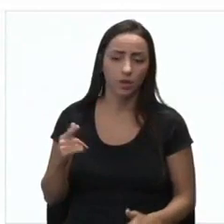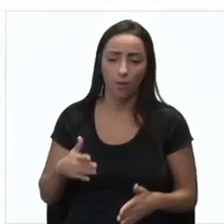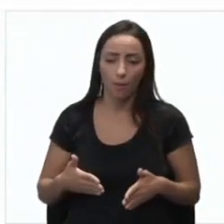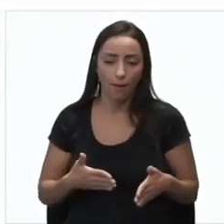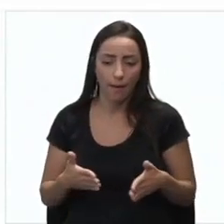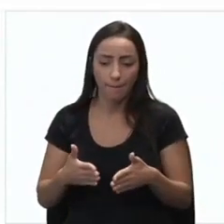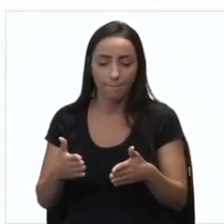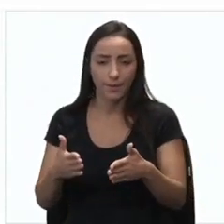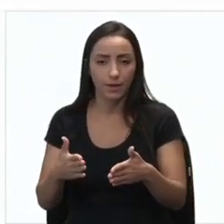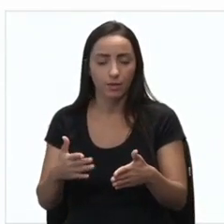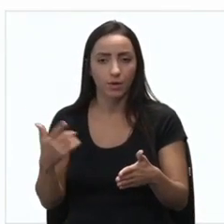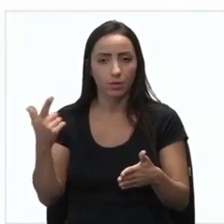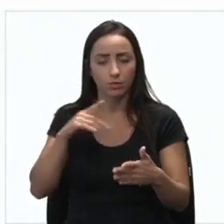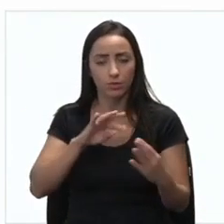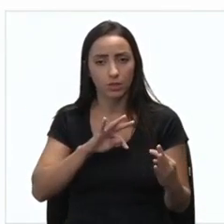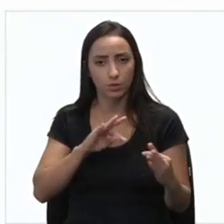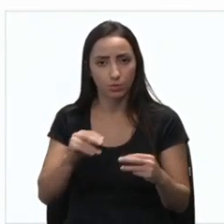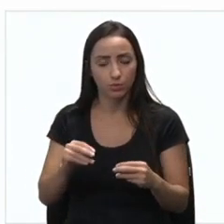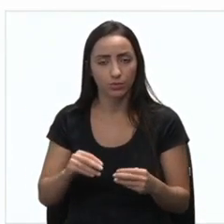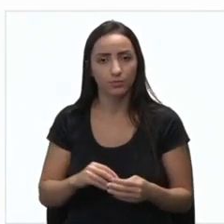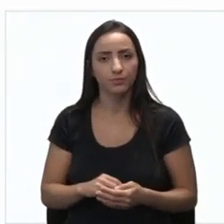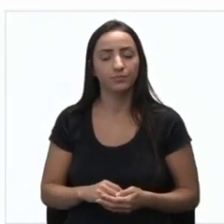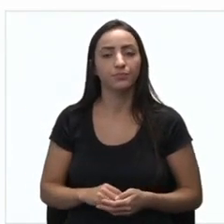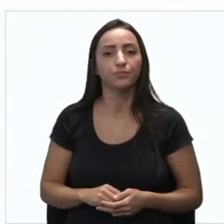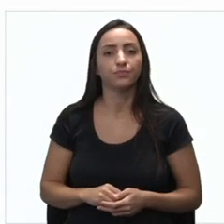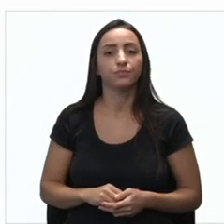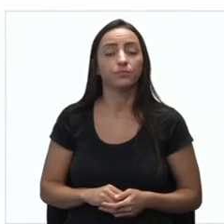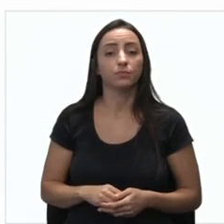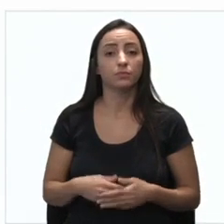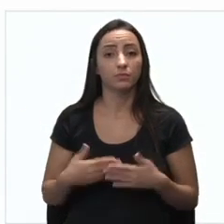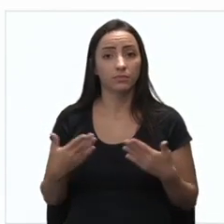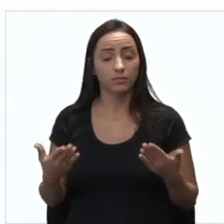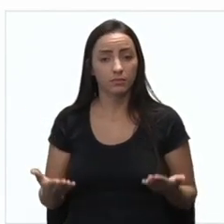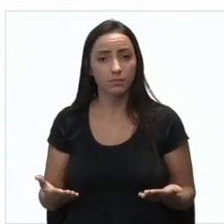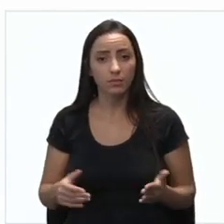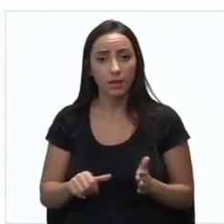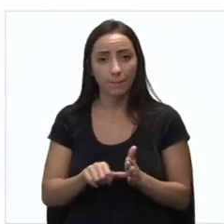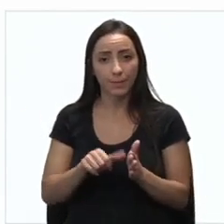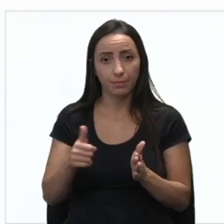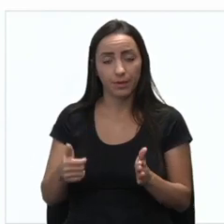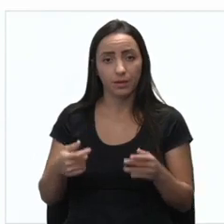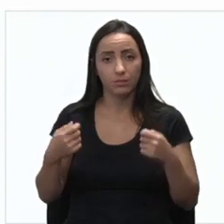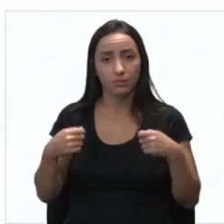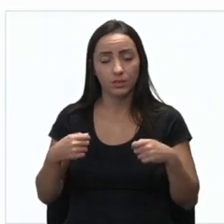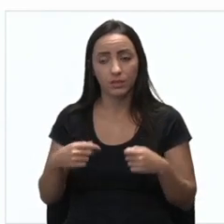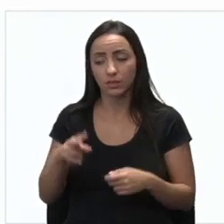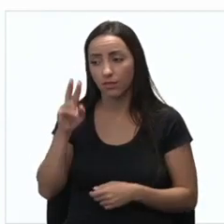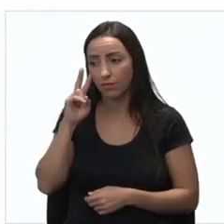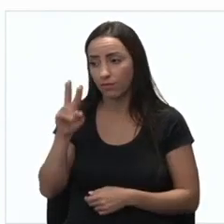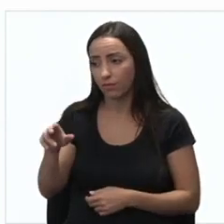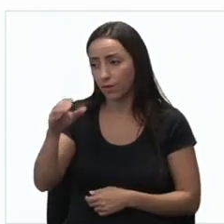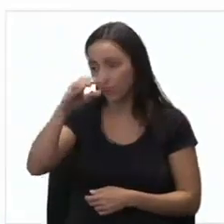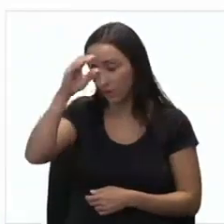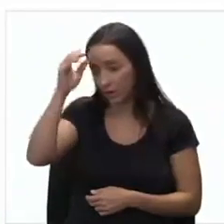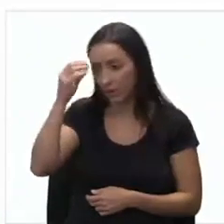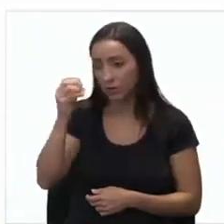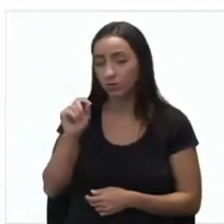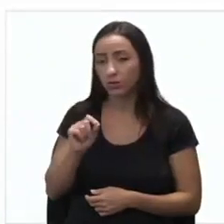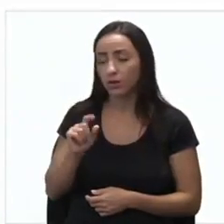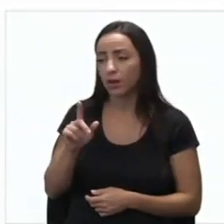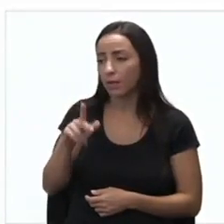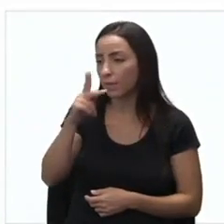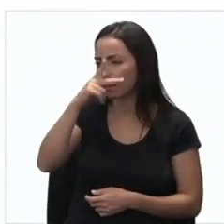para permear todas as relações interpessoais. Então, primeiro deve-se ver o sujeito como um ser humano